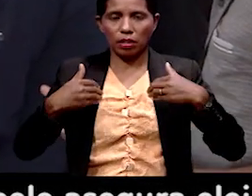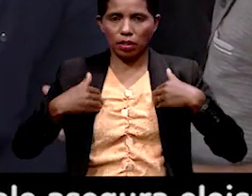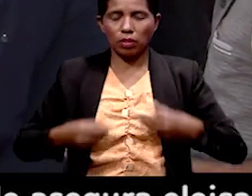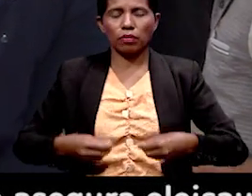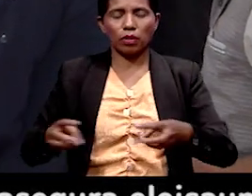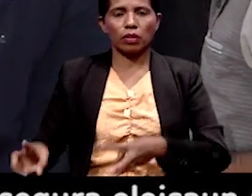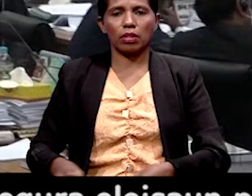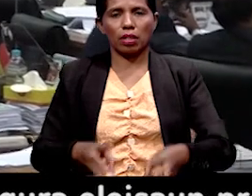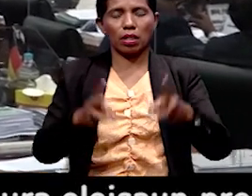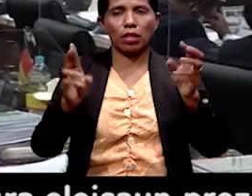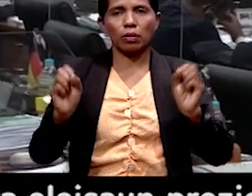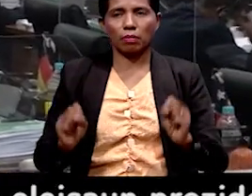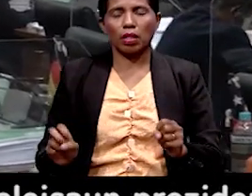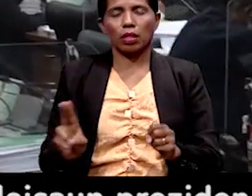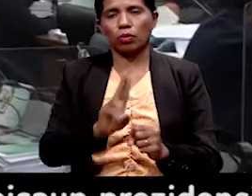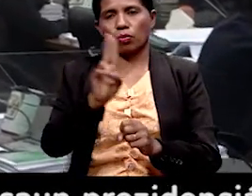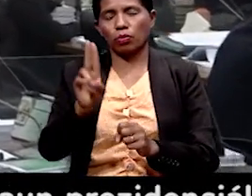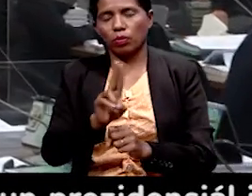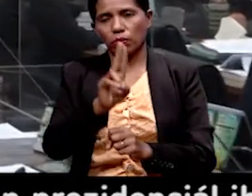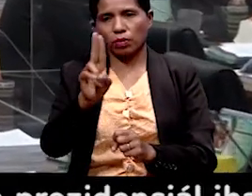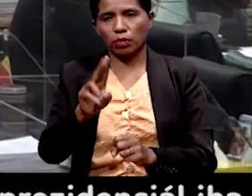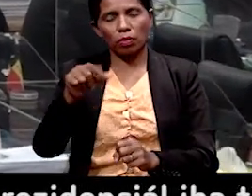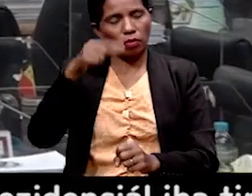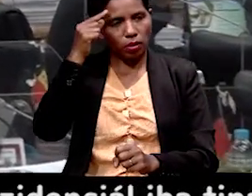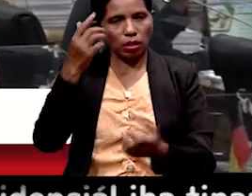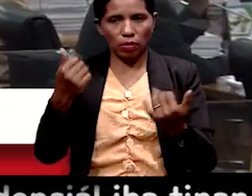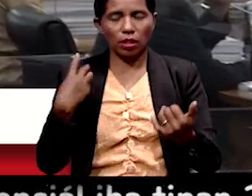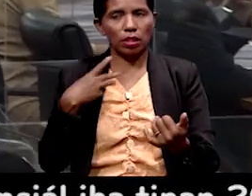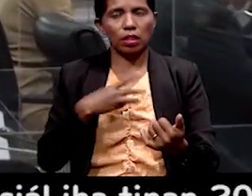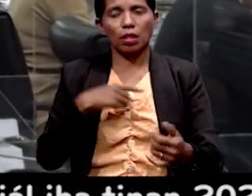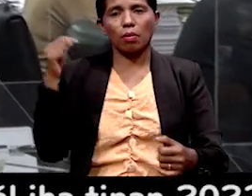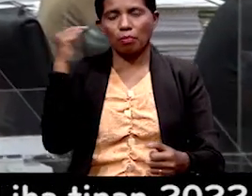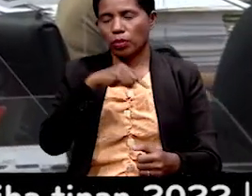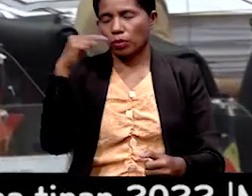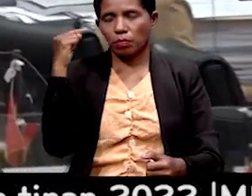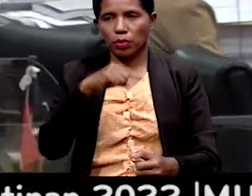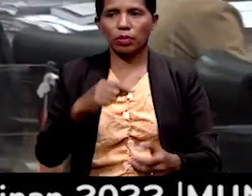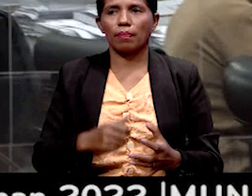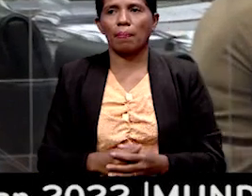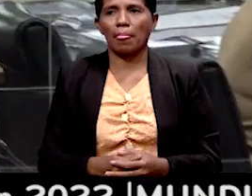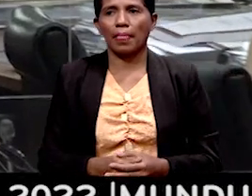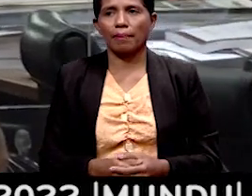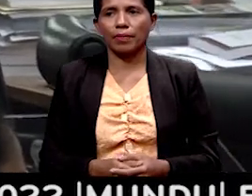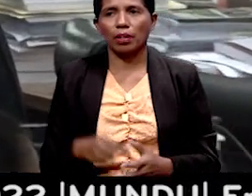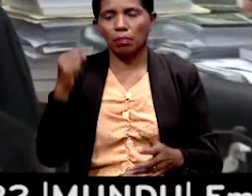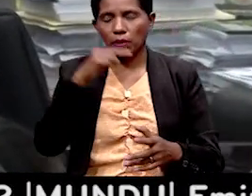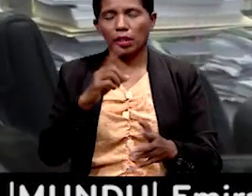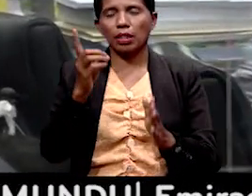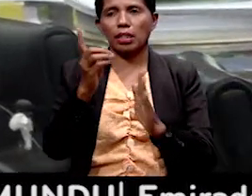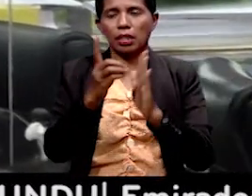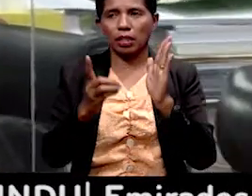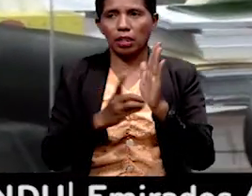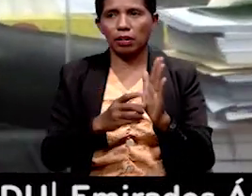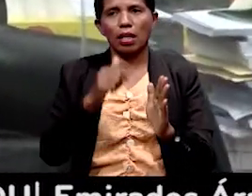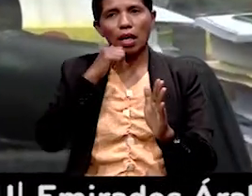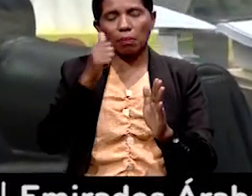tu executa. Governo já nem é italohi malo dit. Lohi her malo também da decreto da nem aban